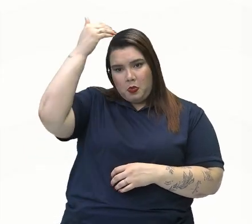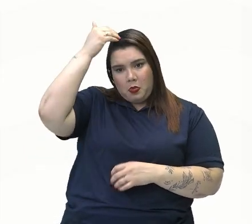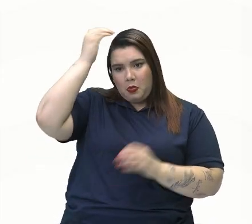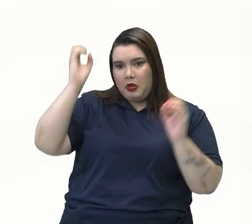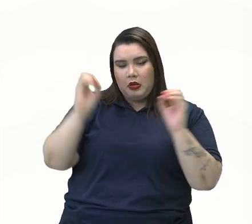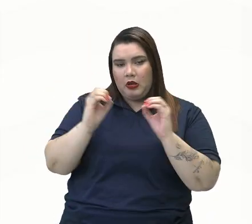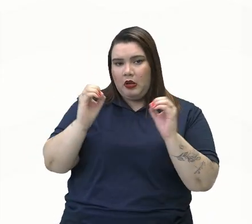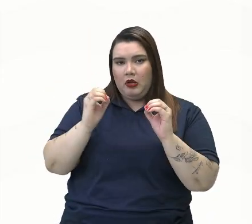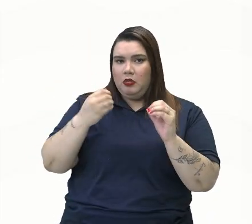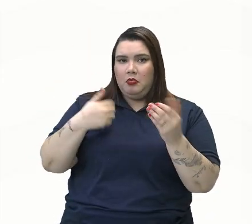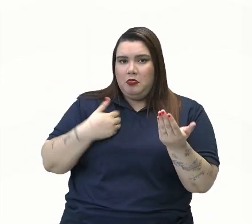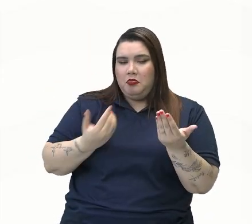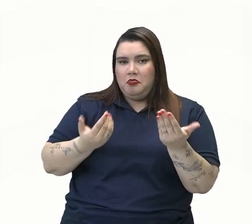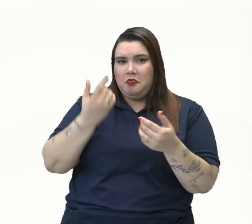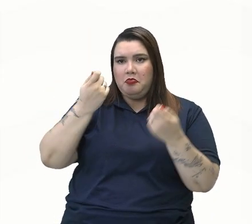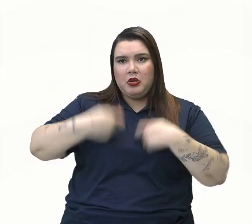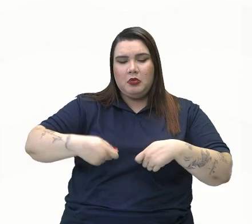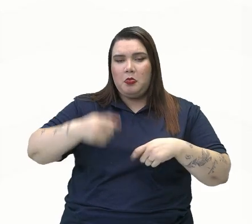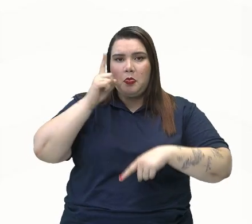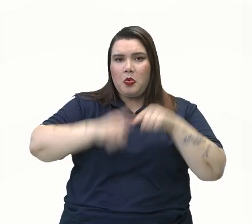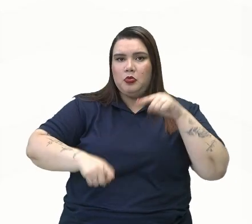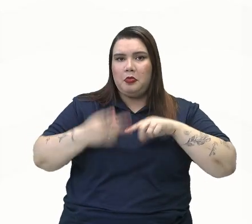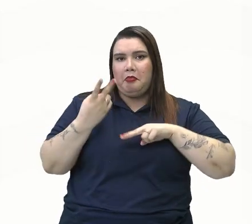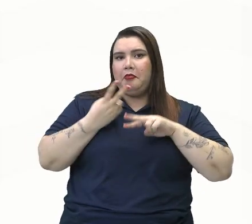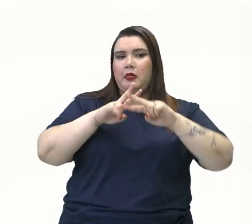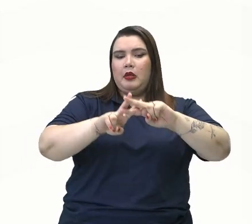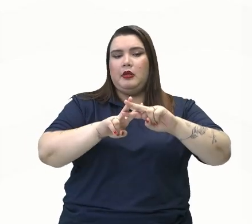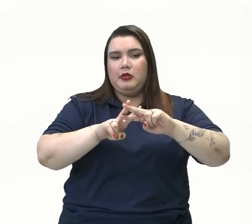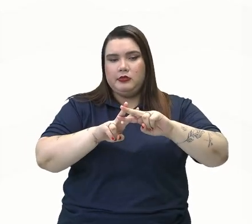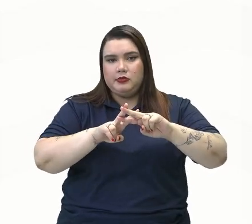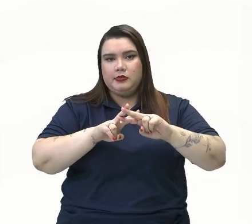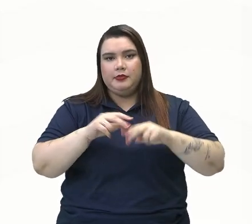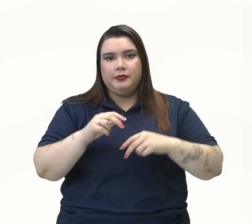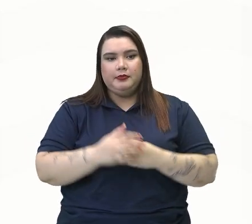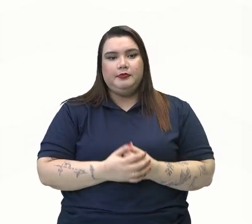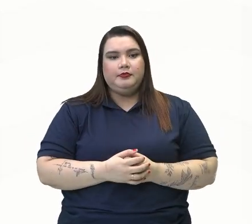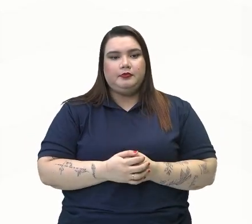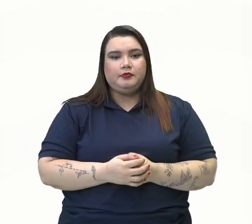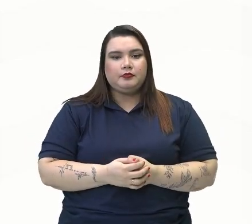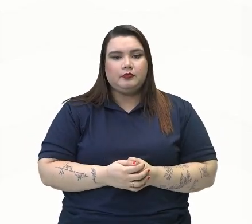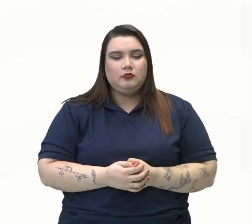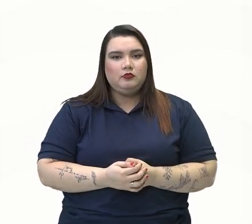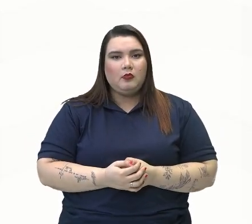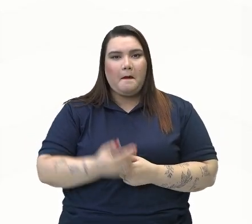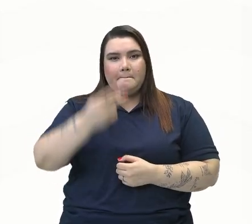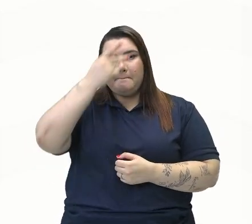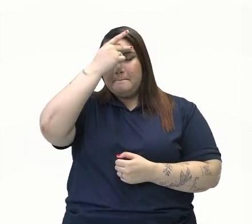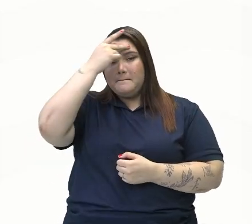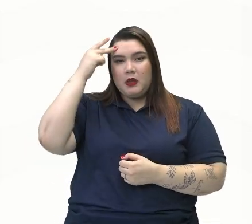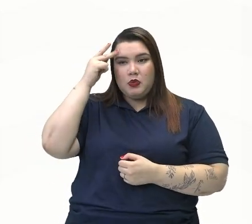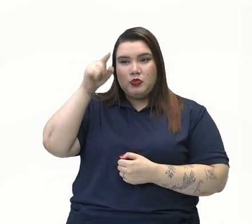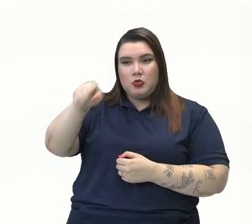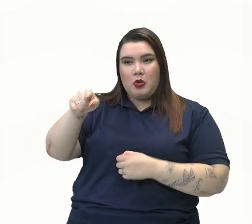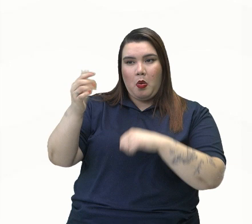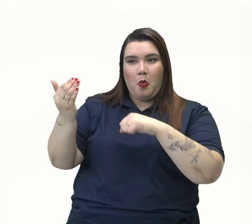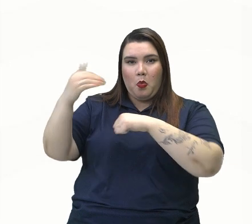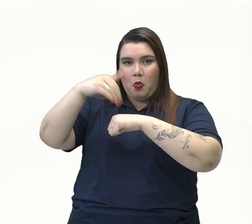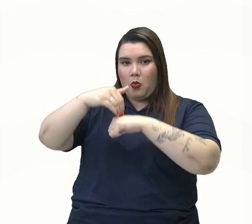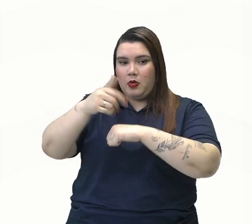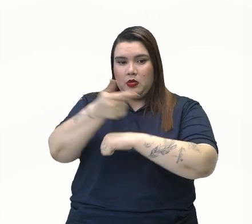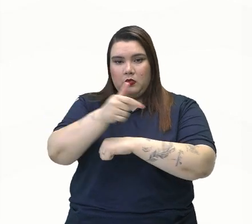No one should be arrested or sent away without a good reason. Ninguém deve ser